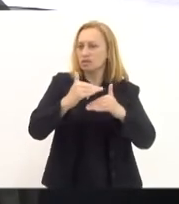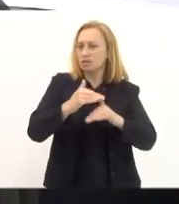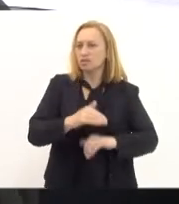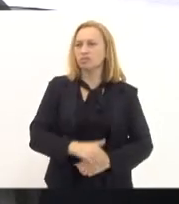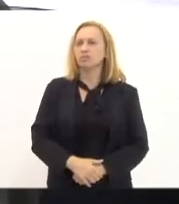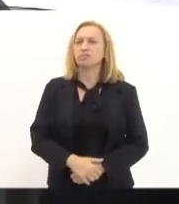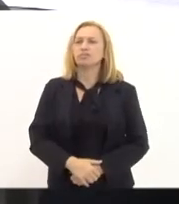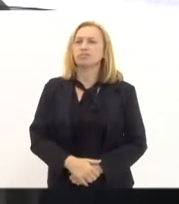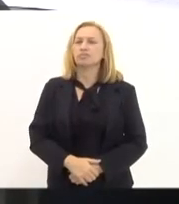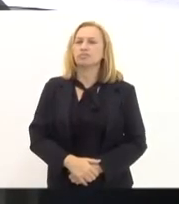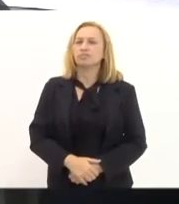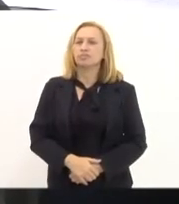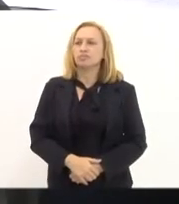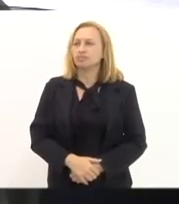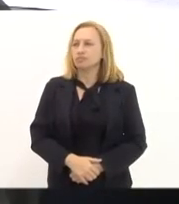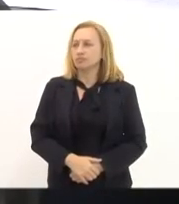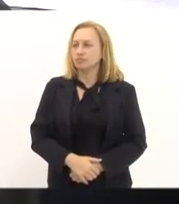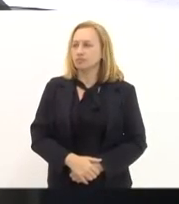e